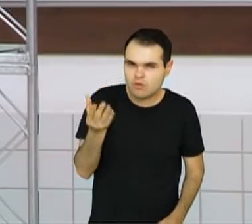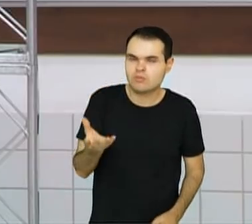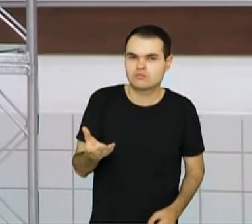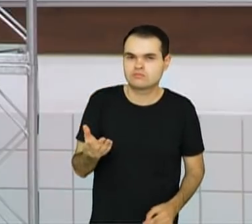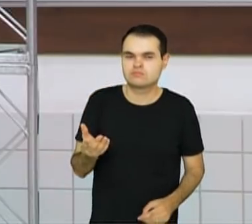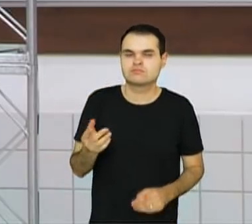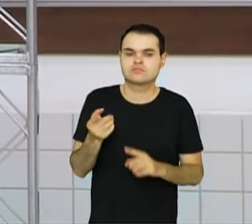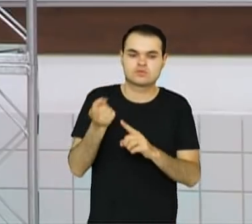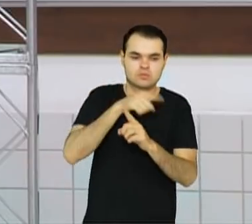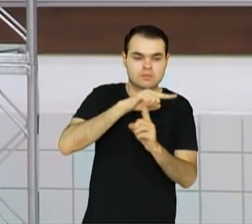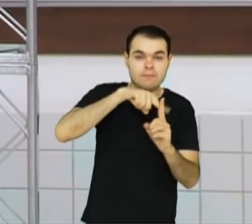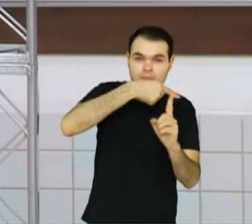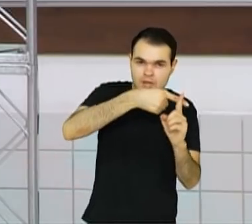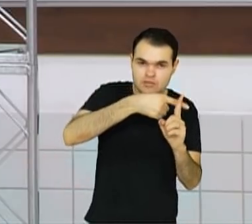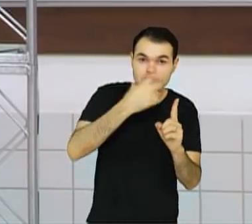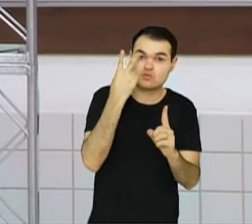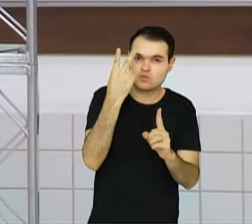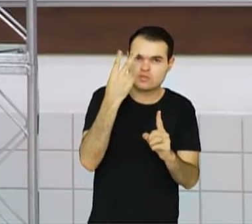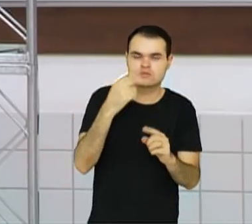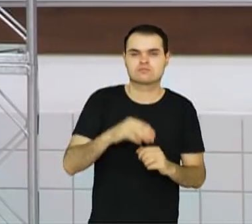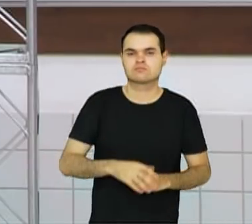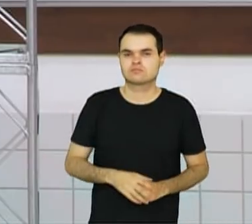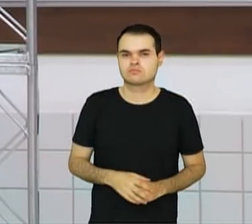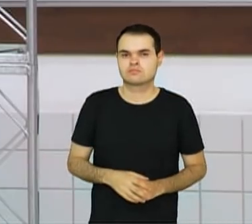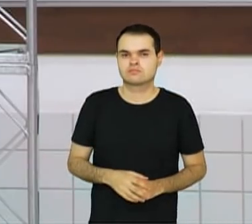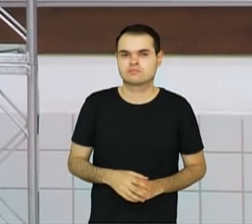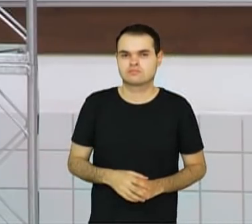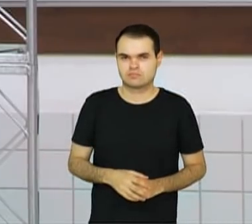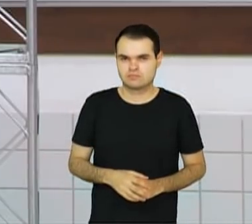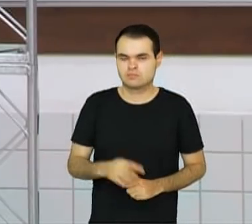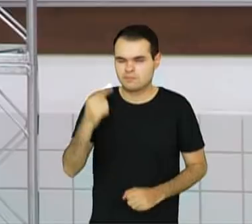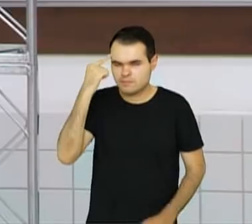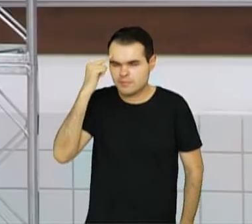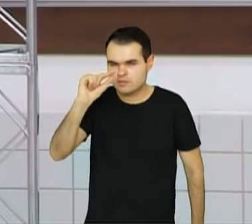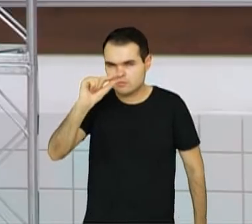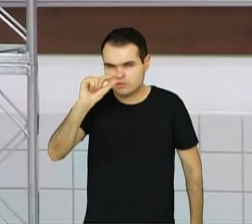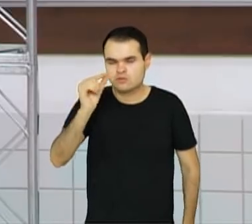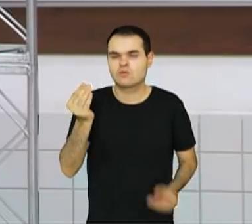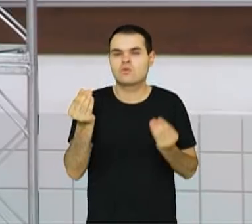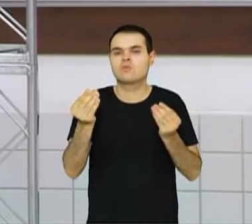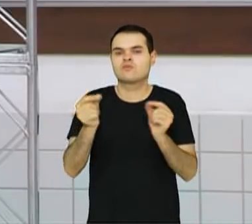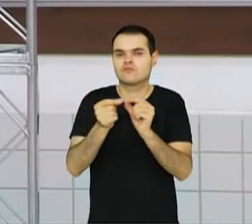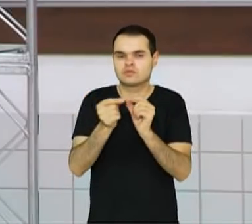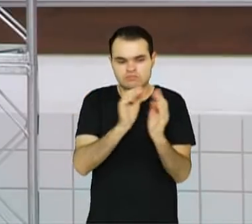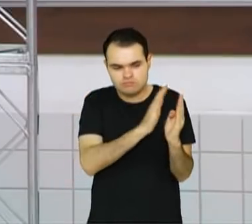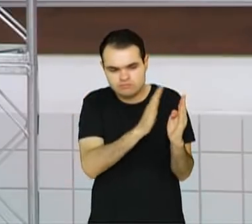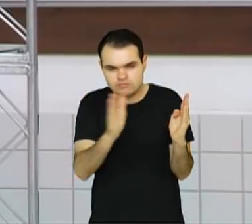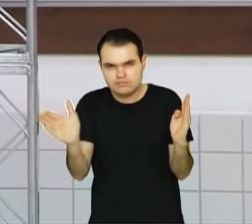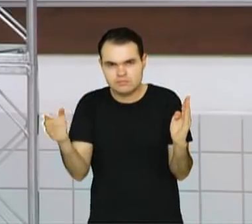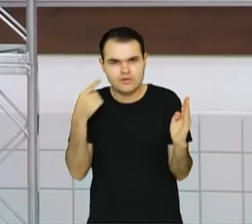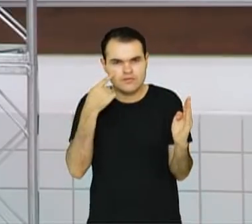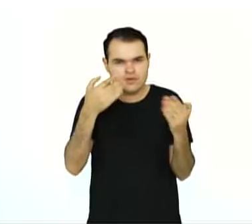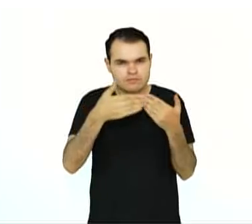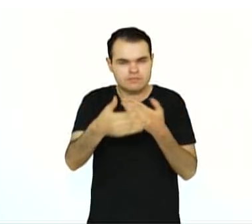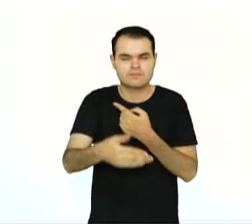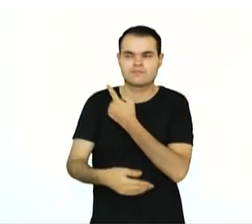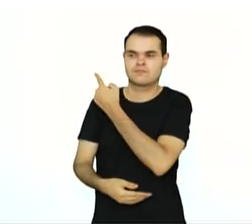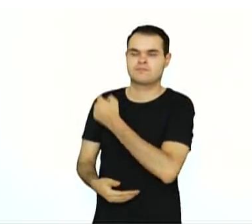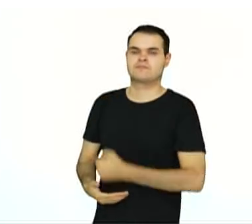isso, e o próximo vai ter 2 unidades a mais. Então, pense um pouquinho como você vai fazer. Vamos ver o que o exercício